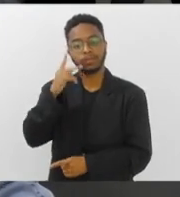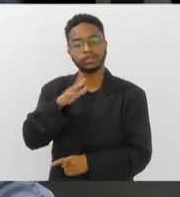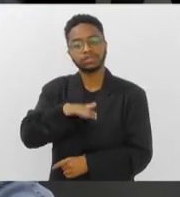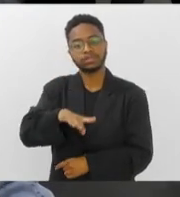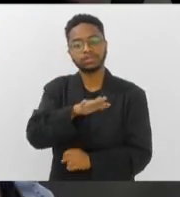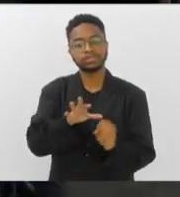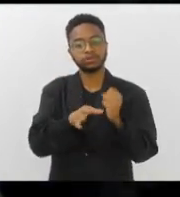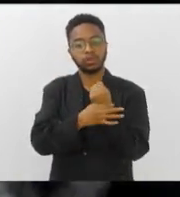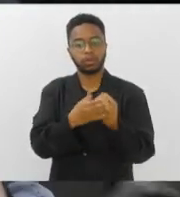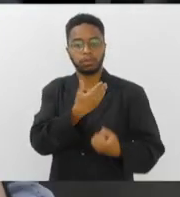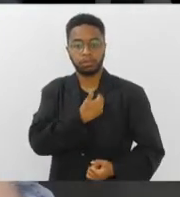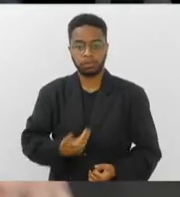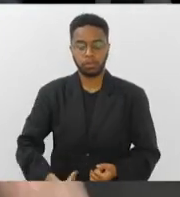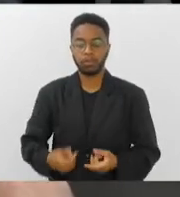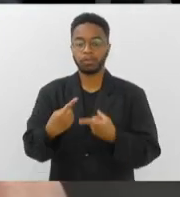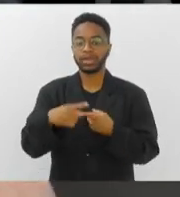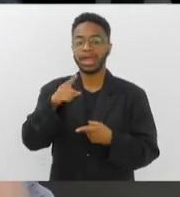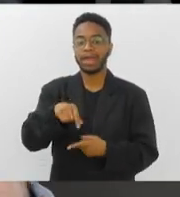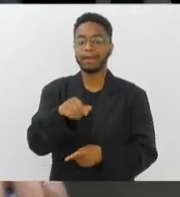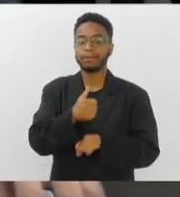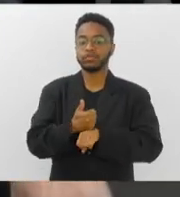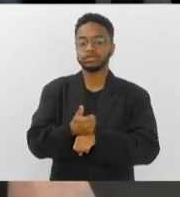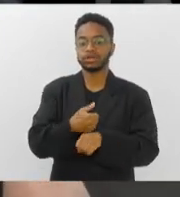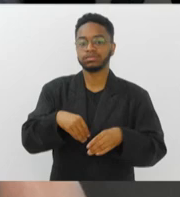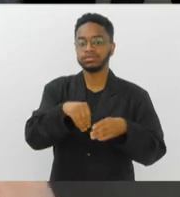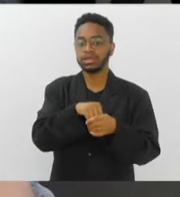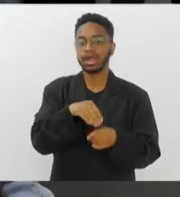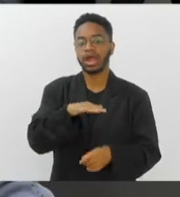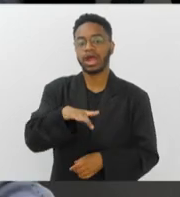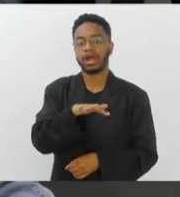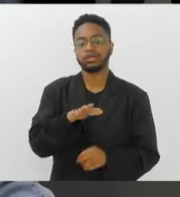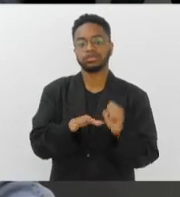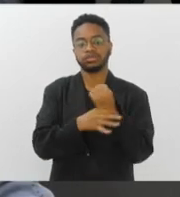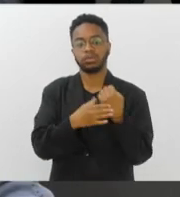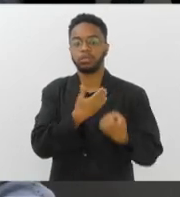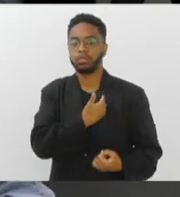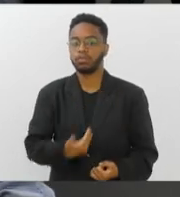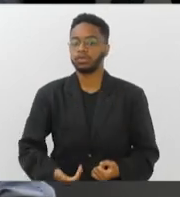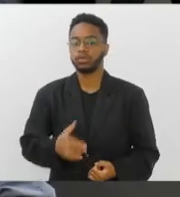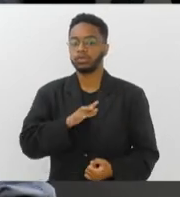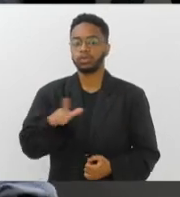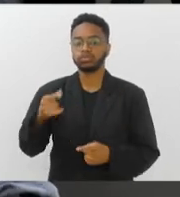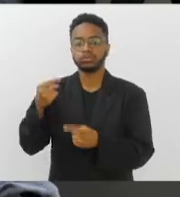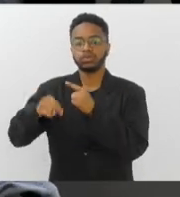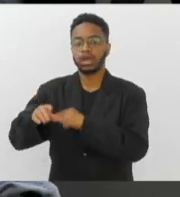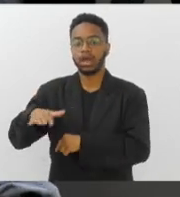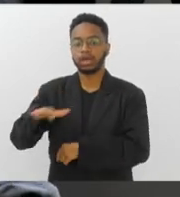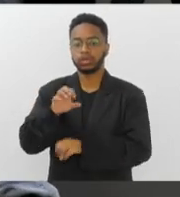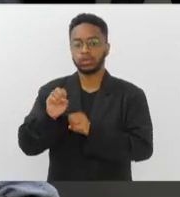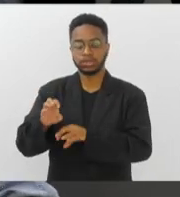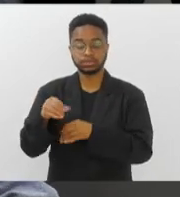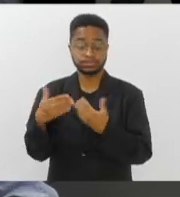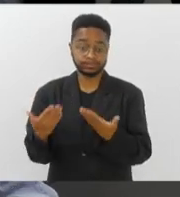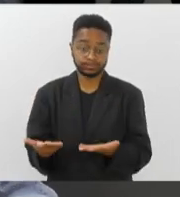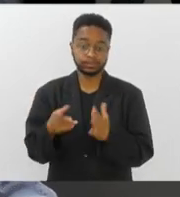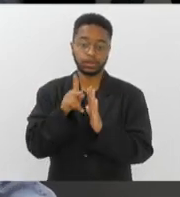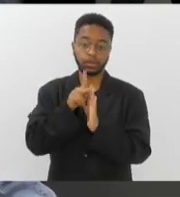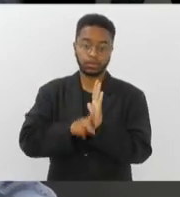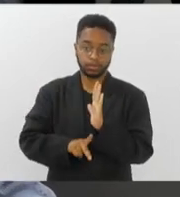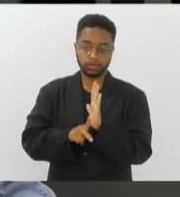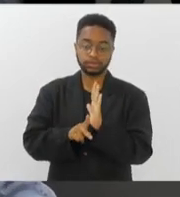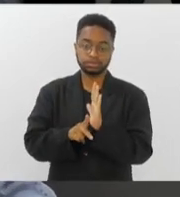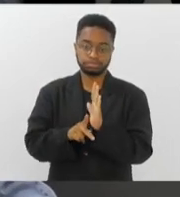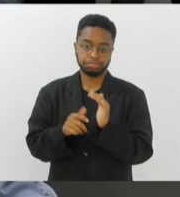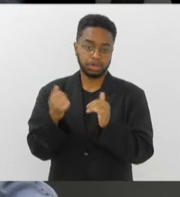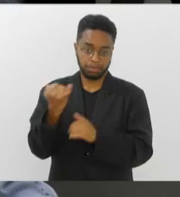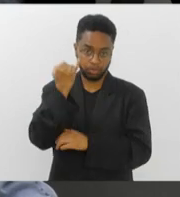pública, por serem profissionais da segurança, numa política de segurança e não numa política de educação. Então, esse projeto, apesar do